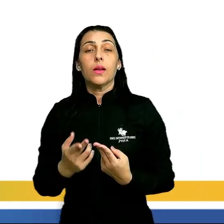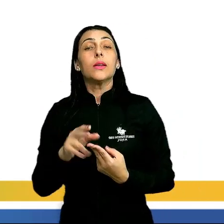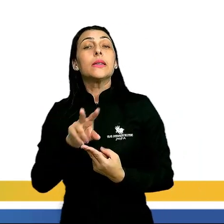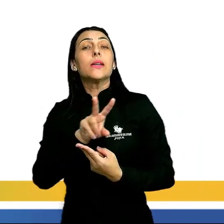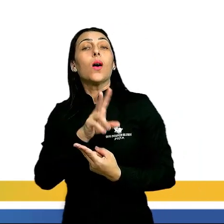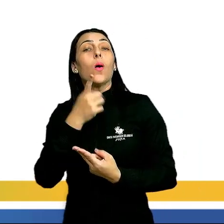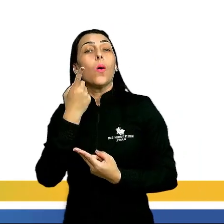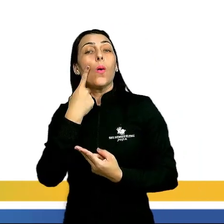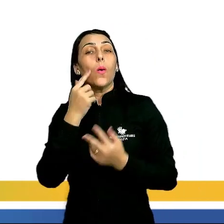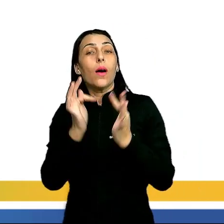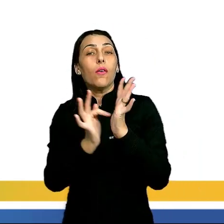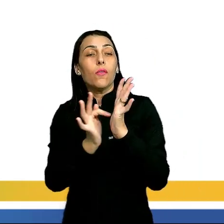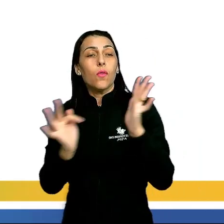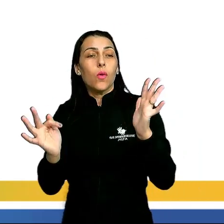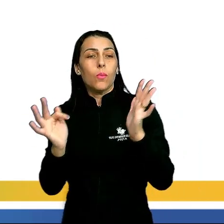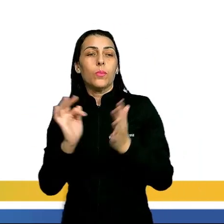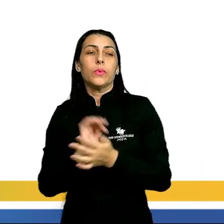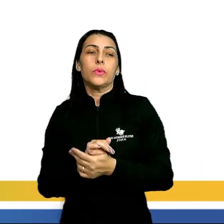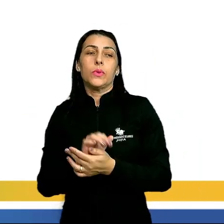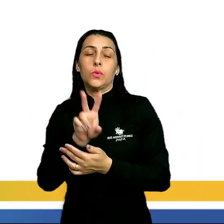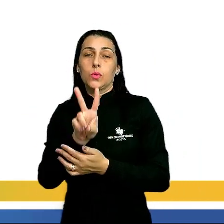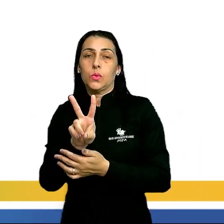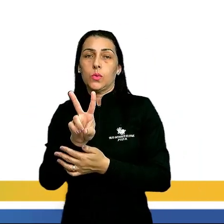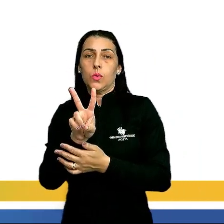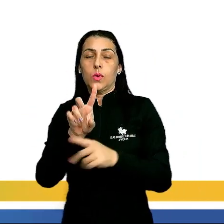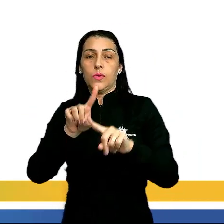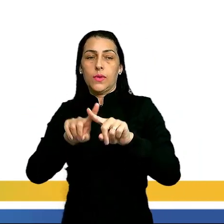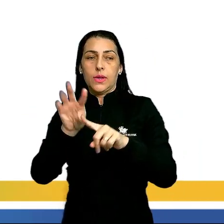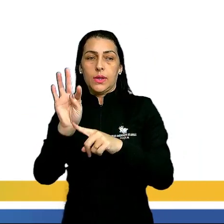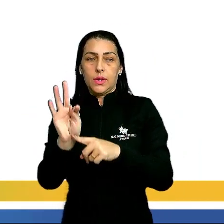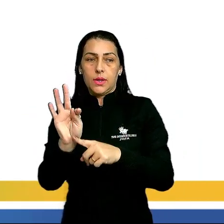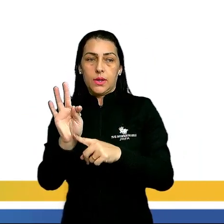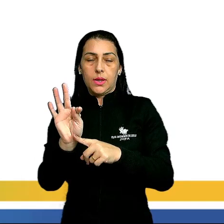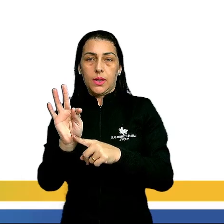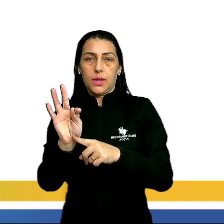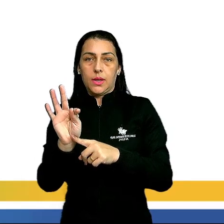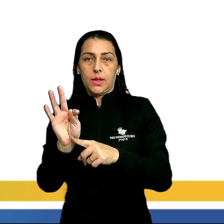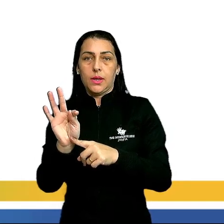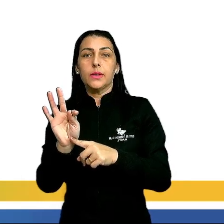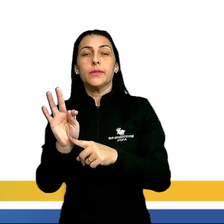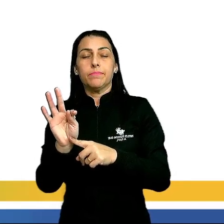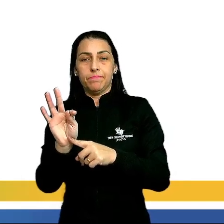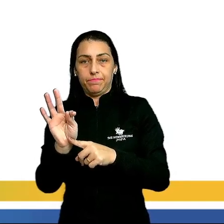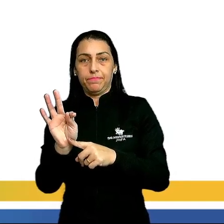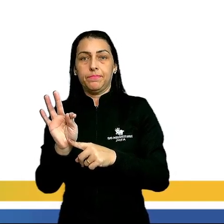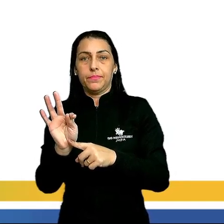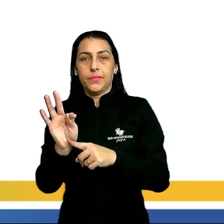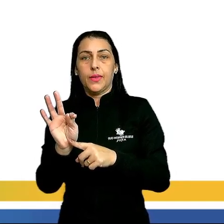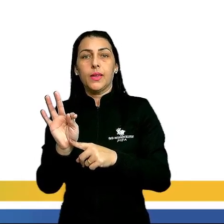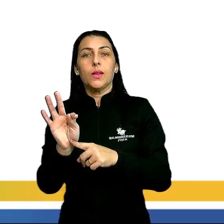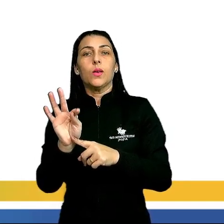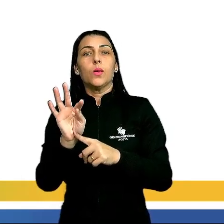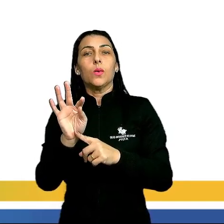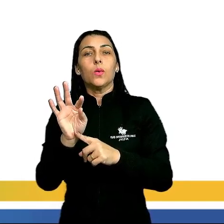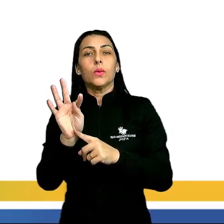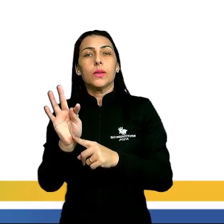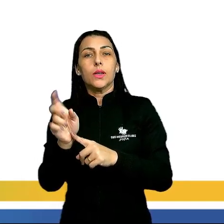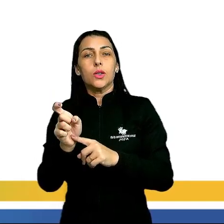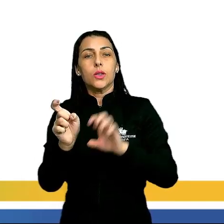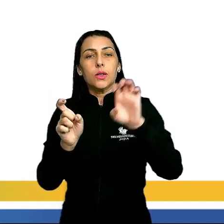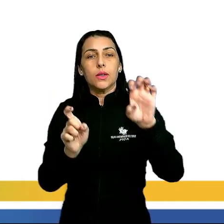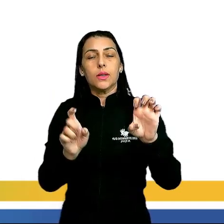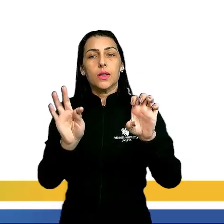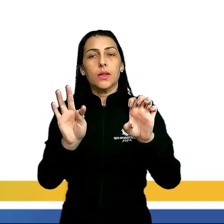pode escrever a fórmula da seguinte maneira: 2 vezes T, né, os dois TX ali, o TX da esquerda e o TX da